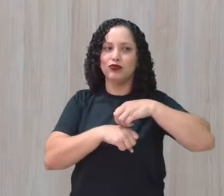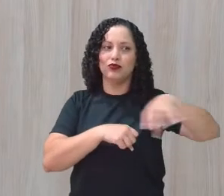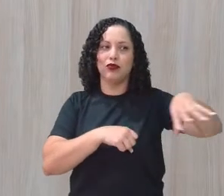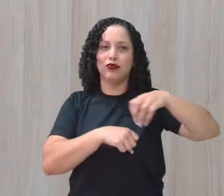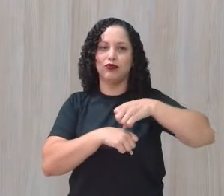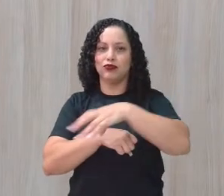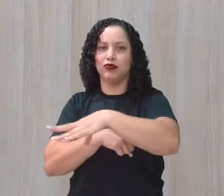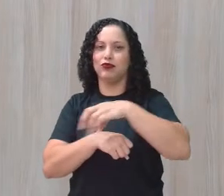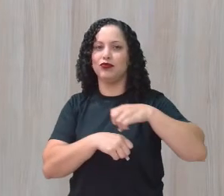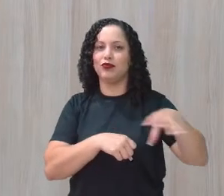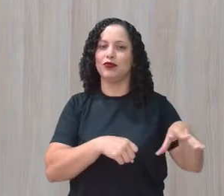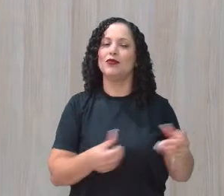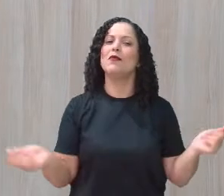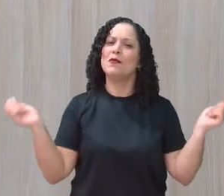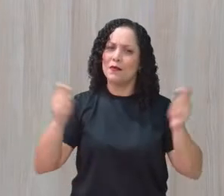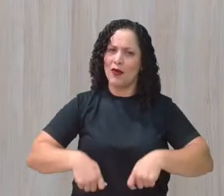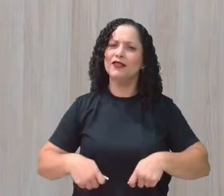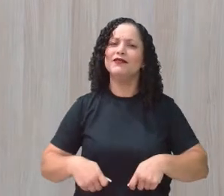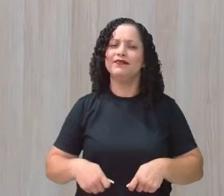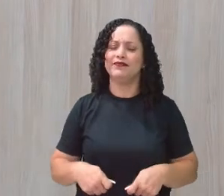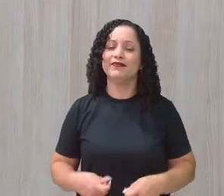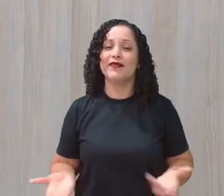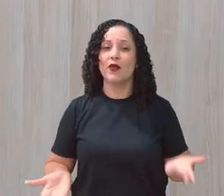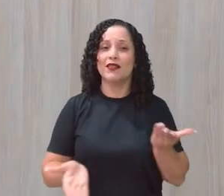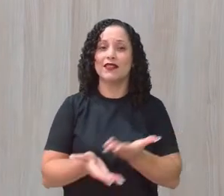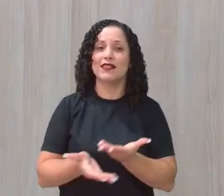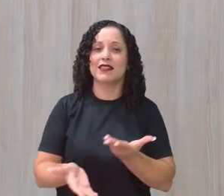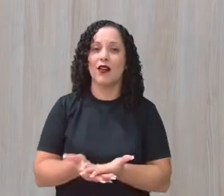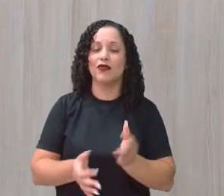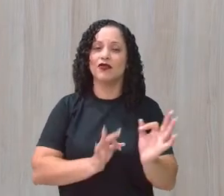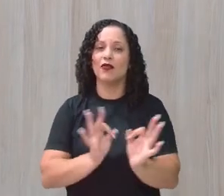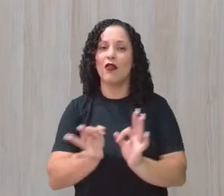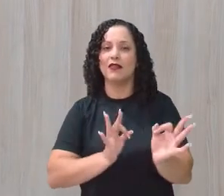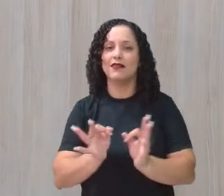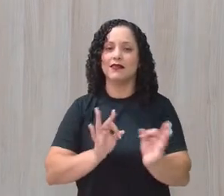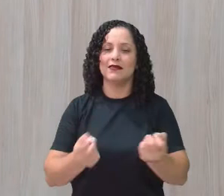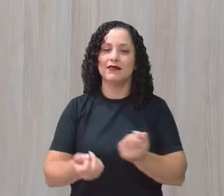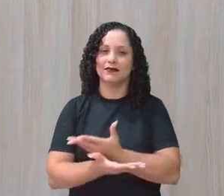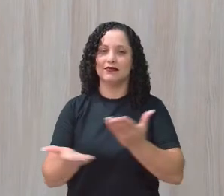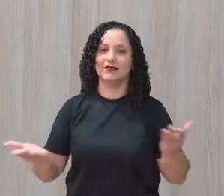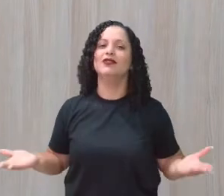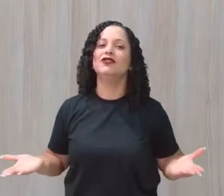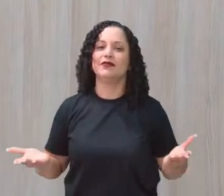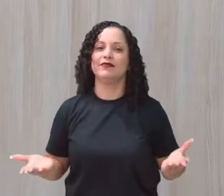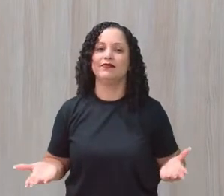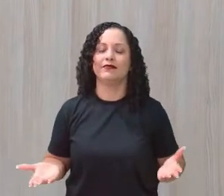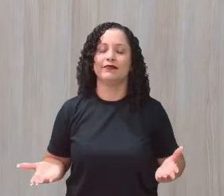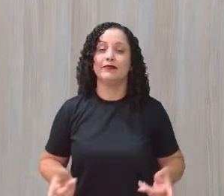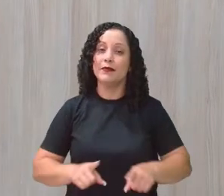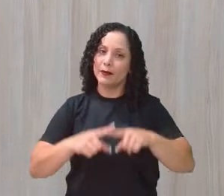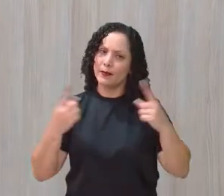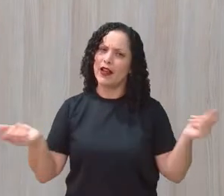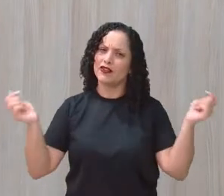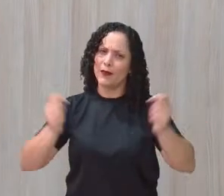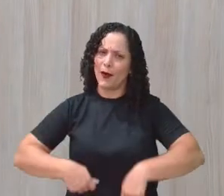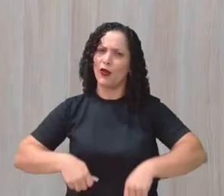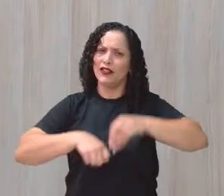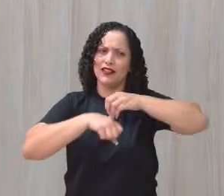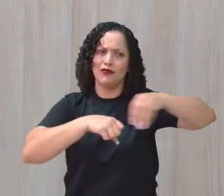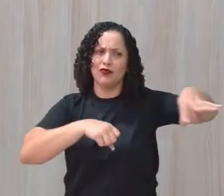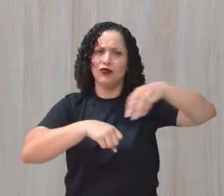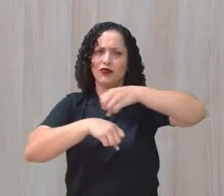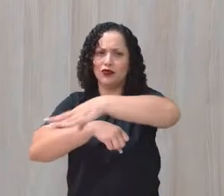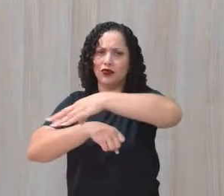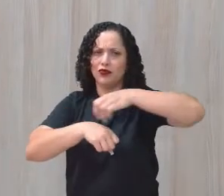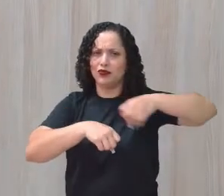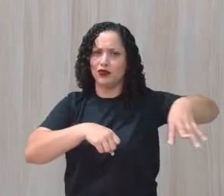nosso canal. Então, essas aulas foram preparadas para vocês, mas aí elas podem ser compartilhadas para o aluno, a aluna